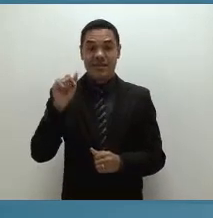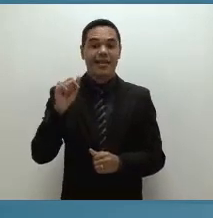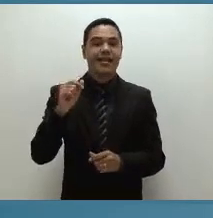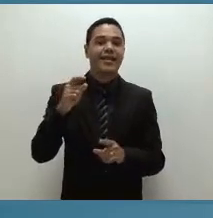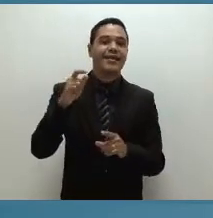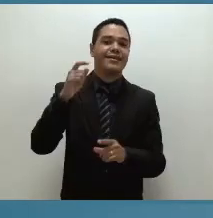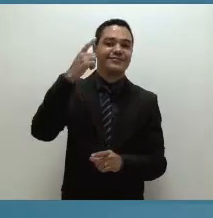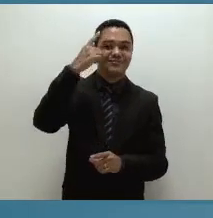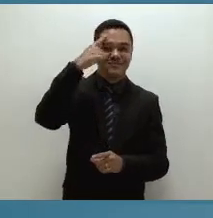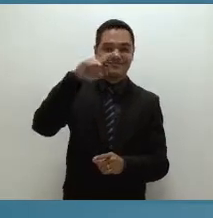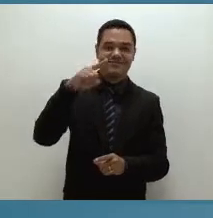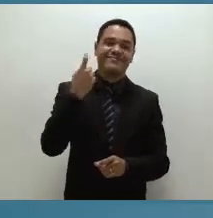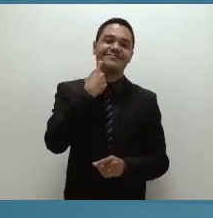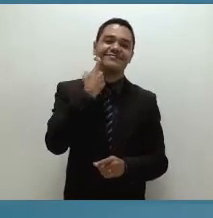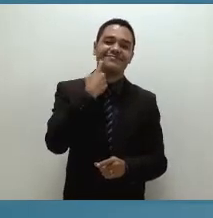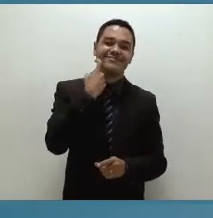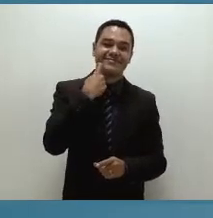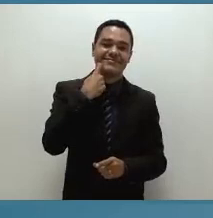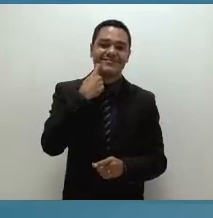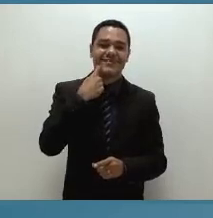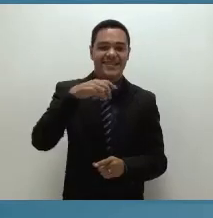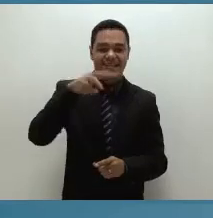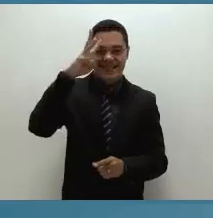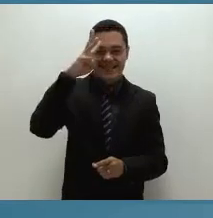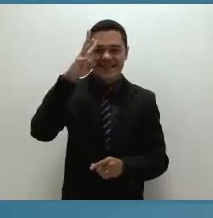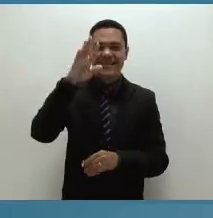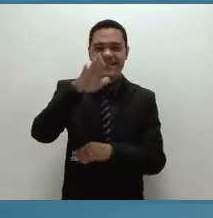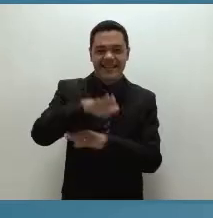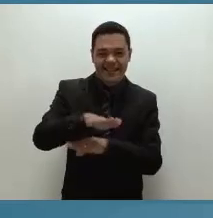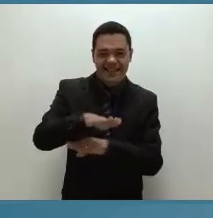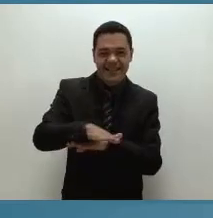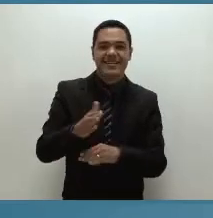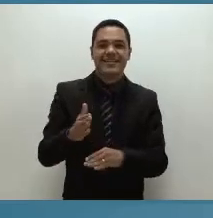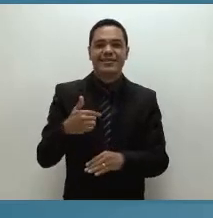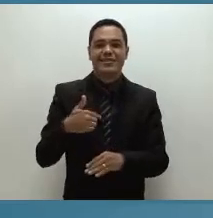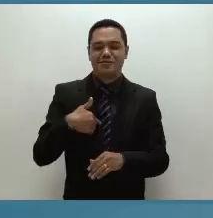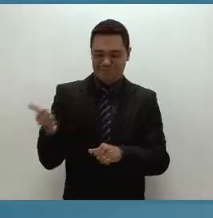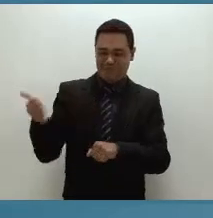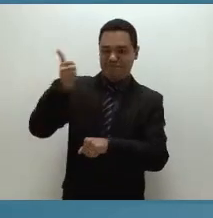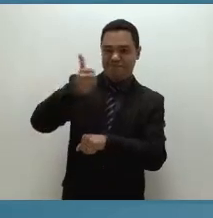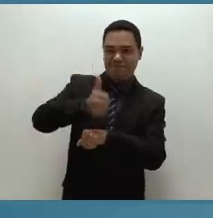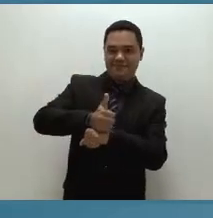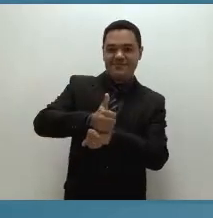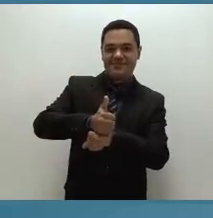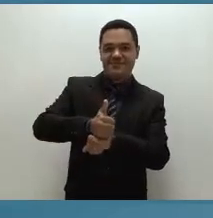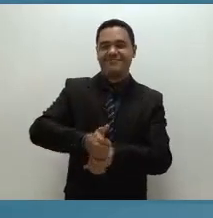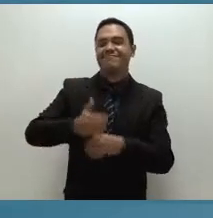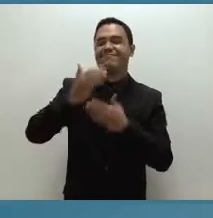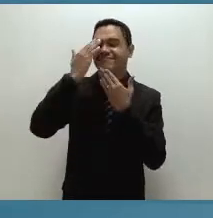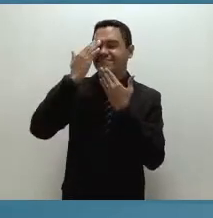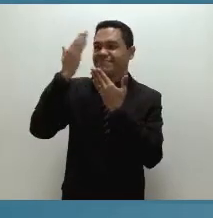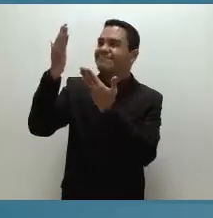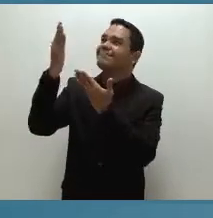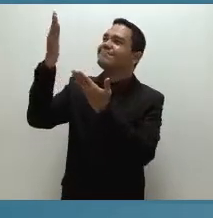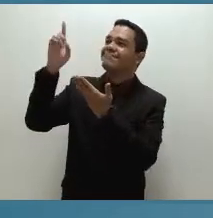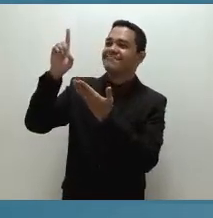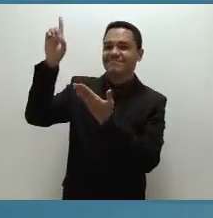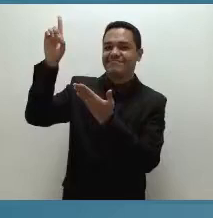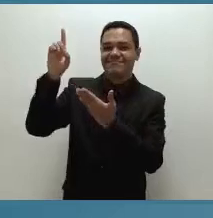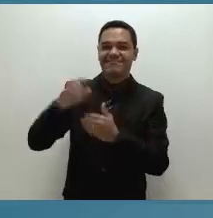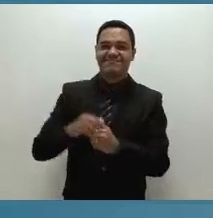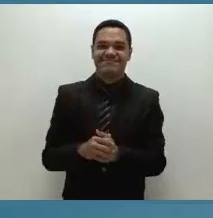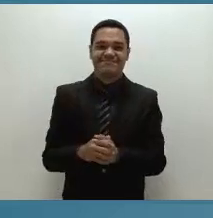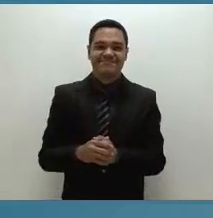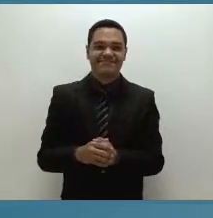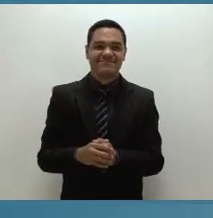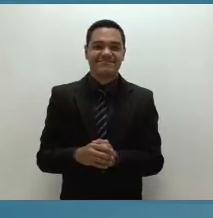sexta-feira, terça-feira de tarde, tomei posse, graças a Deus. Mas isto